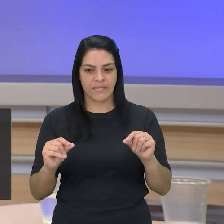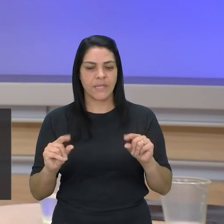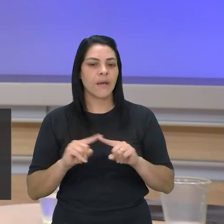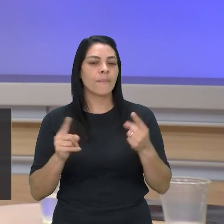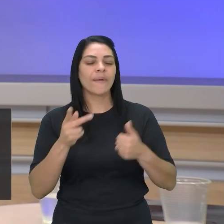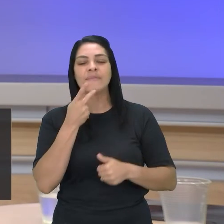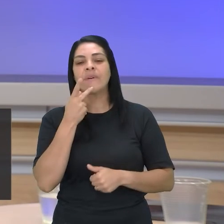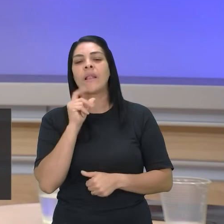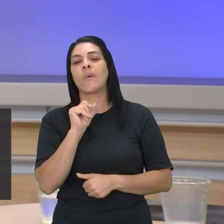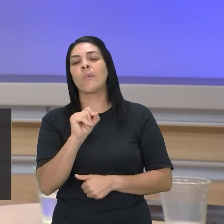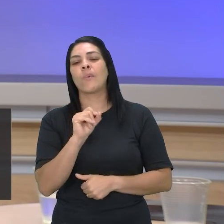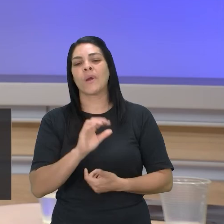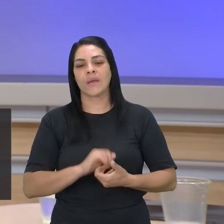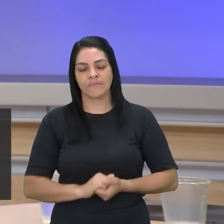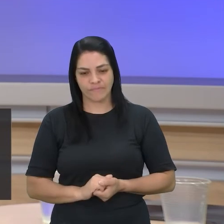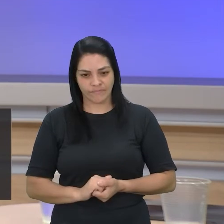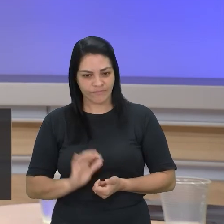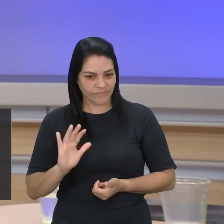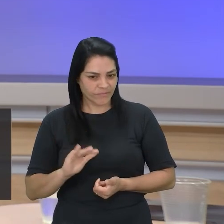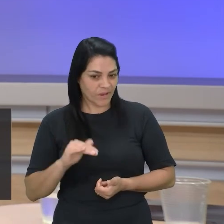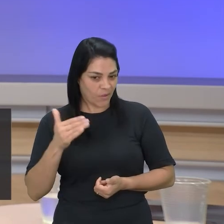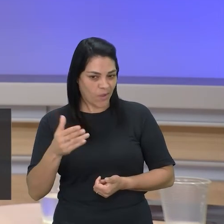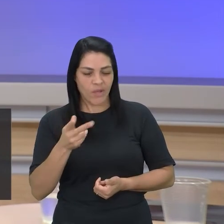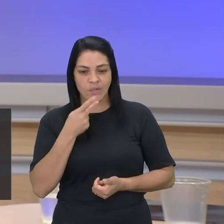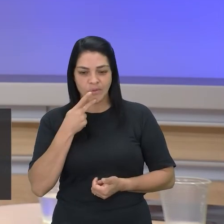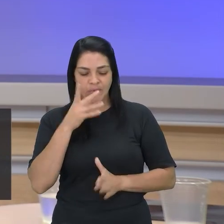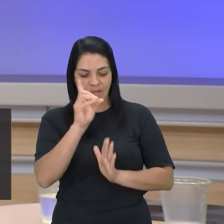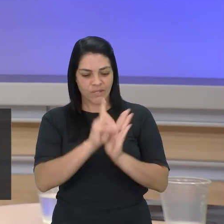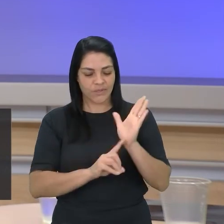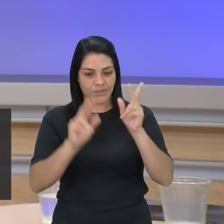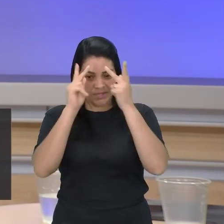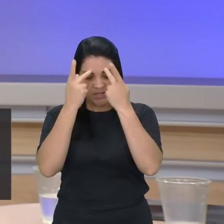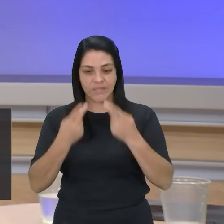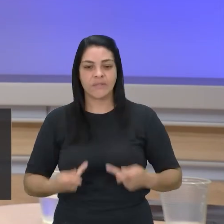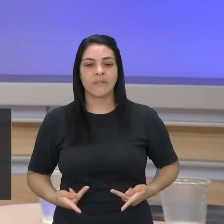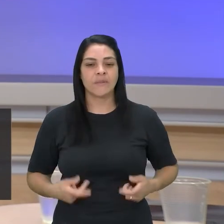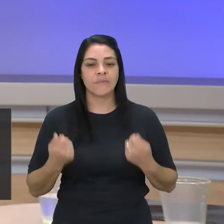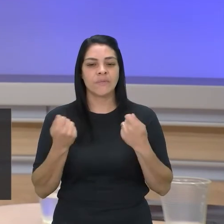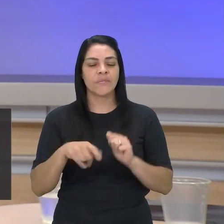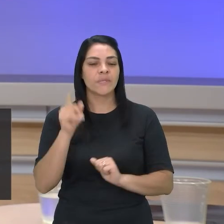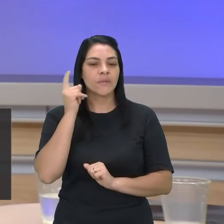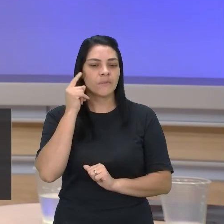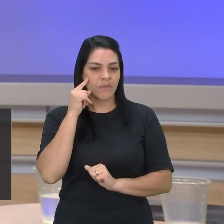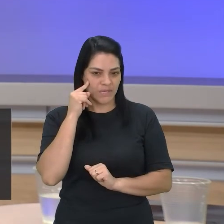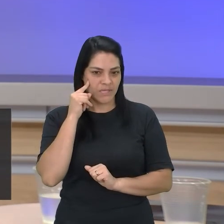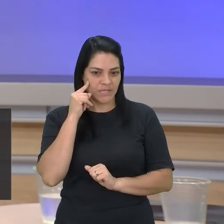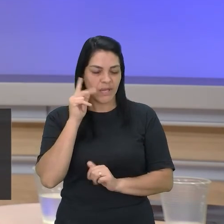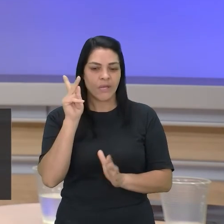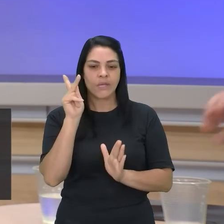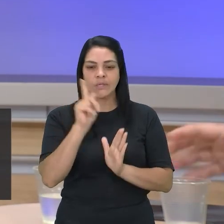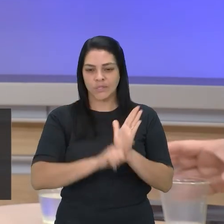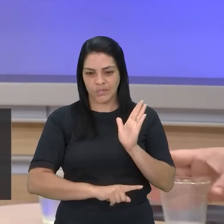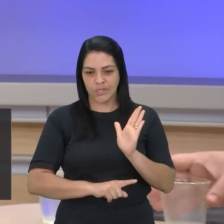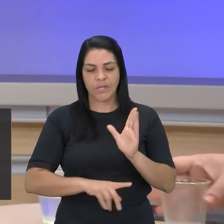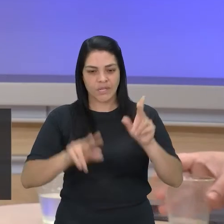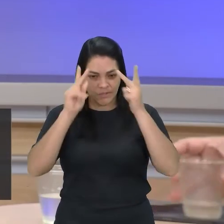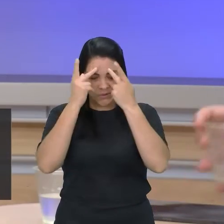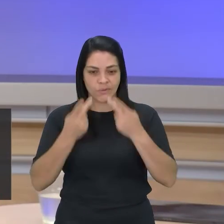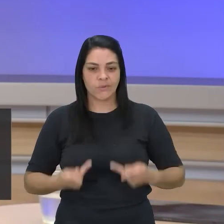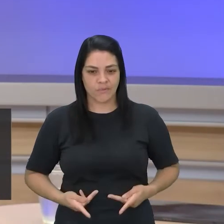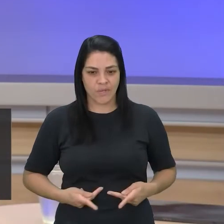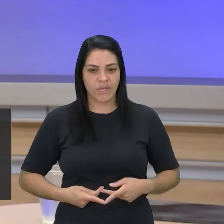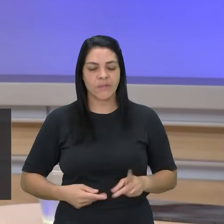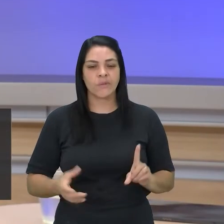ele diz assim, quando a ONU fala dos direitos humanos, né, tem que pensar os direitos humanos indígenas, porque antes de falar de humano, a gente fala